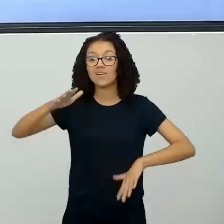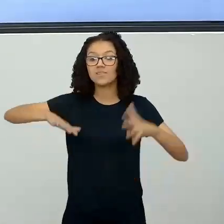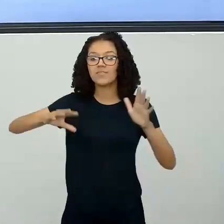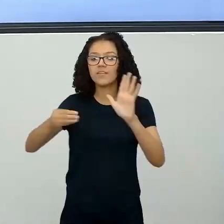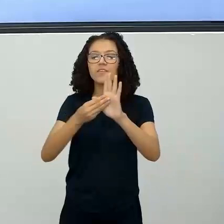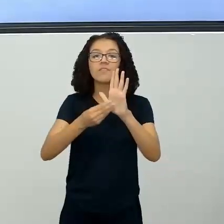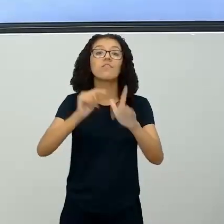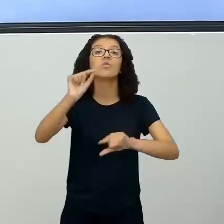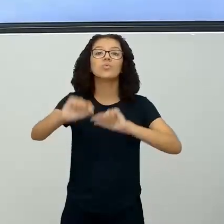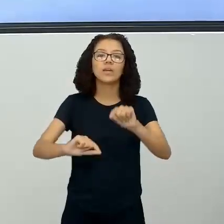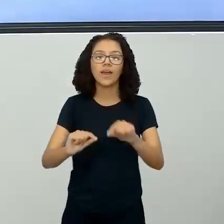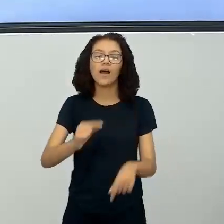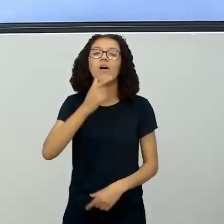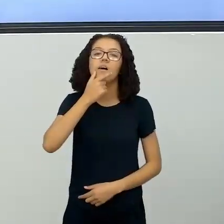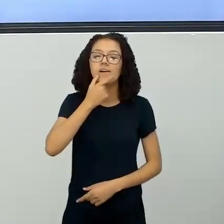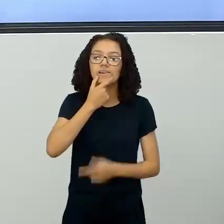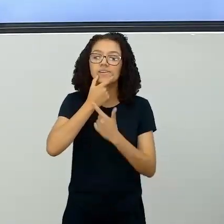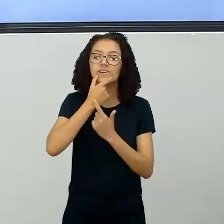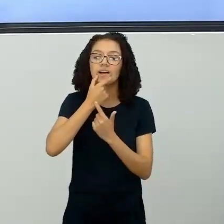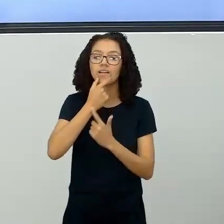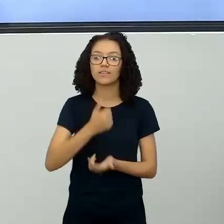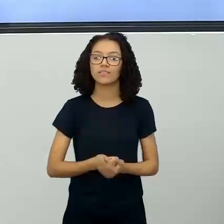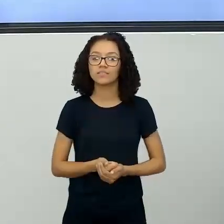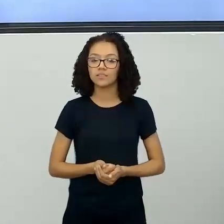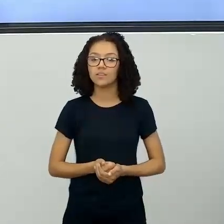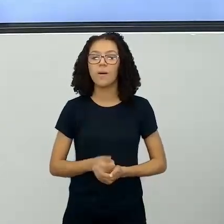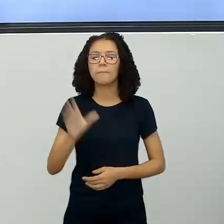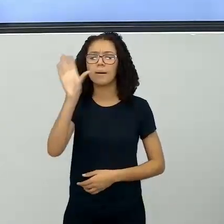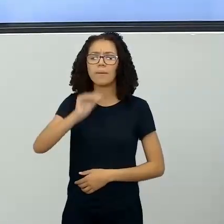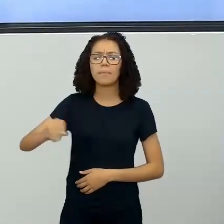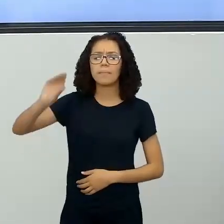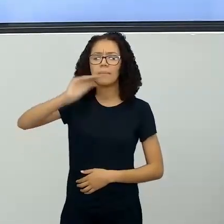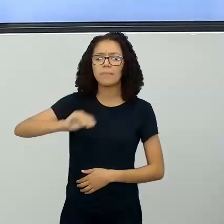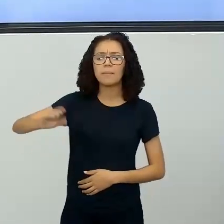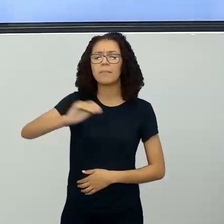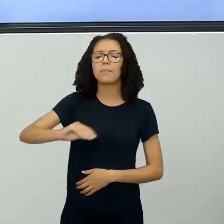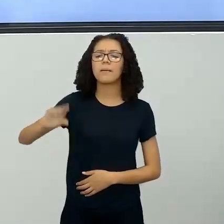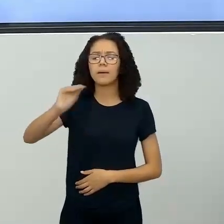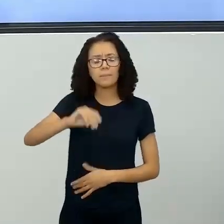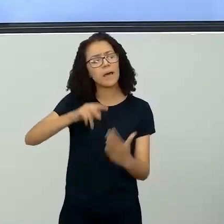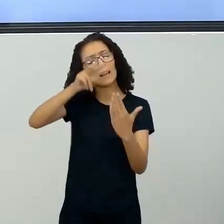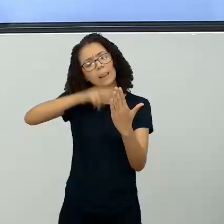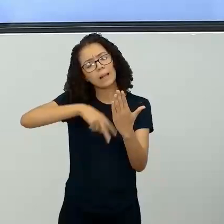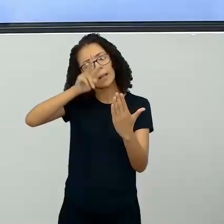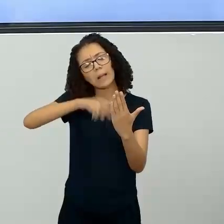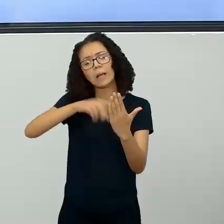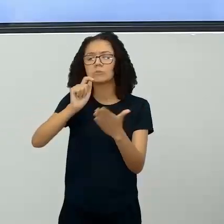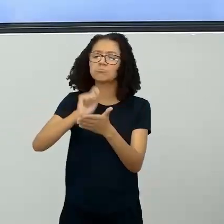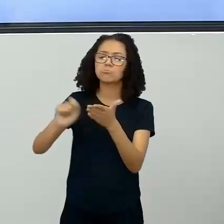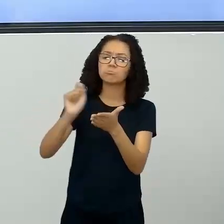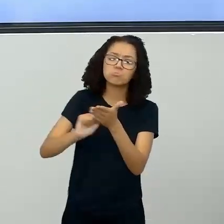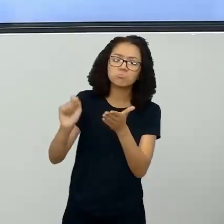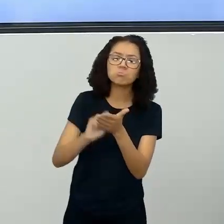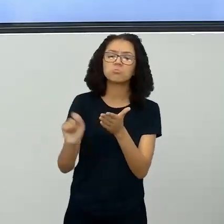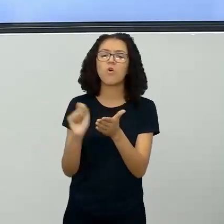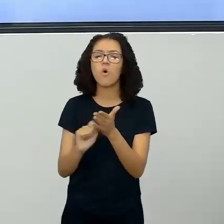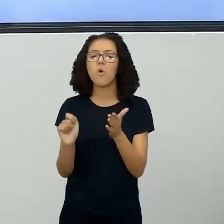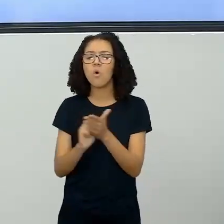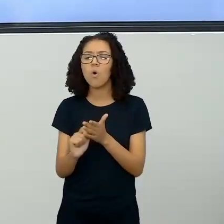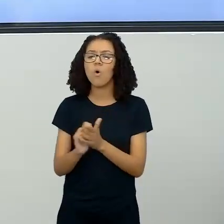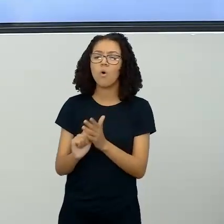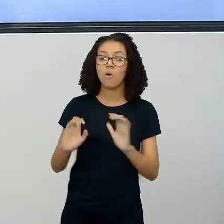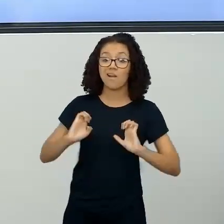A que a gente fala é aquela fluente, onde você lê, escreve, né? Sim. Participa de congresso. Participa